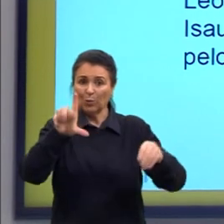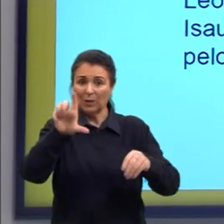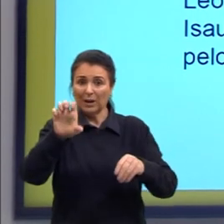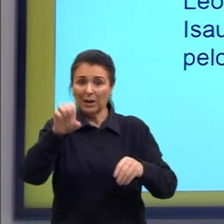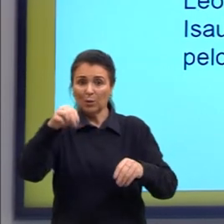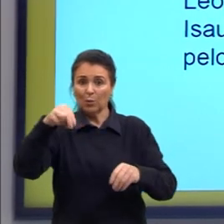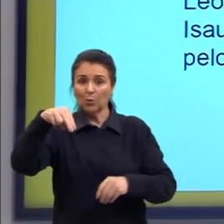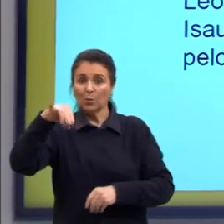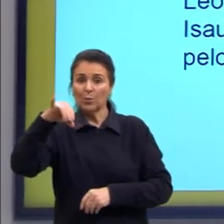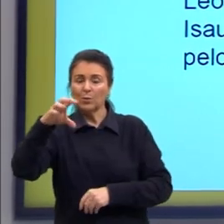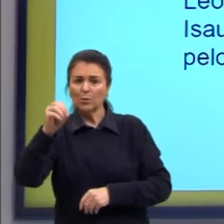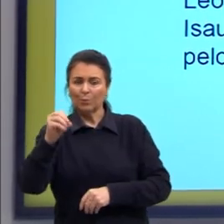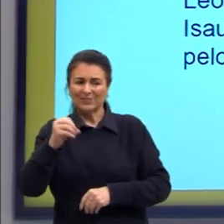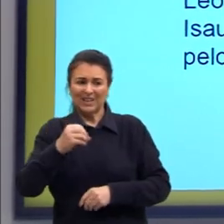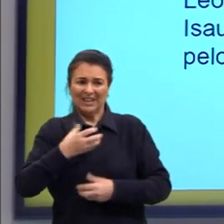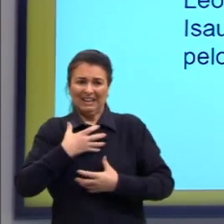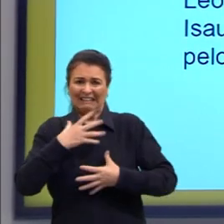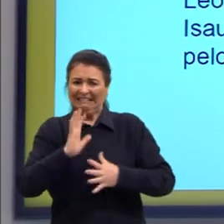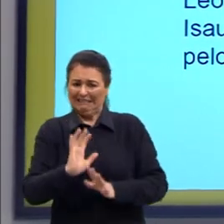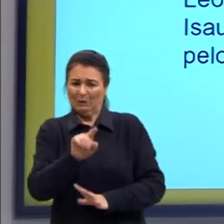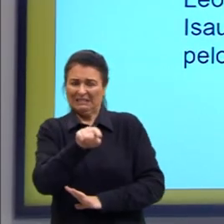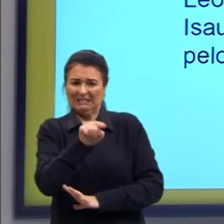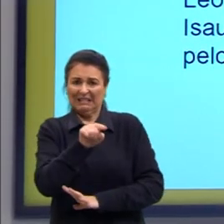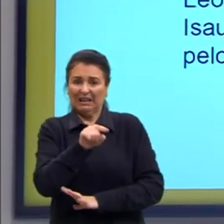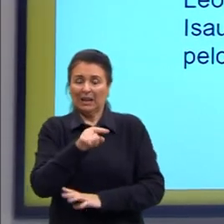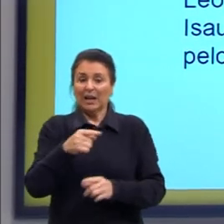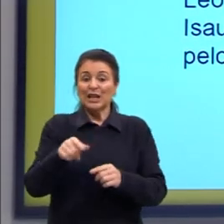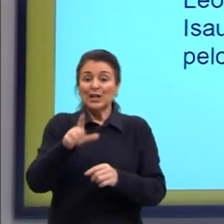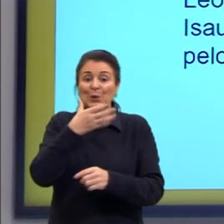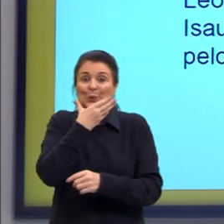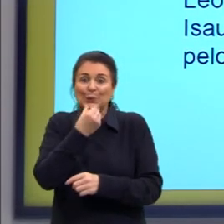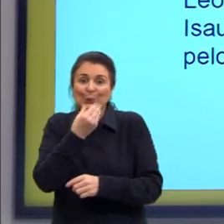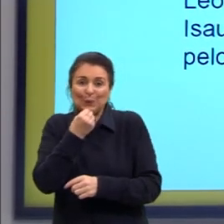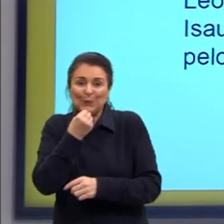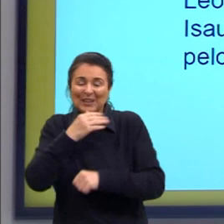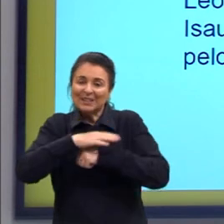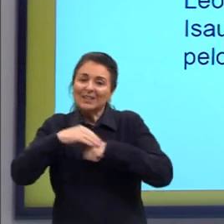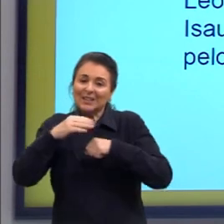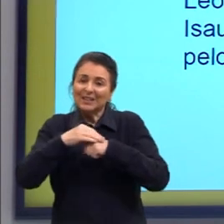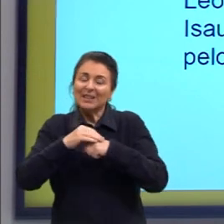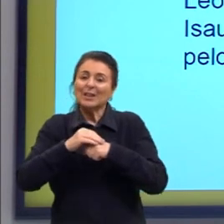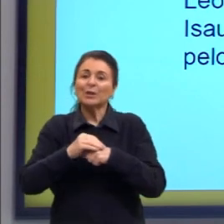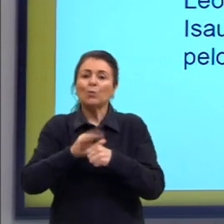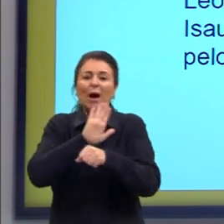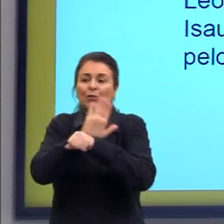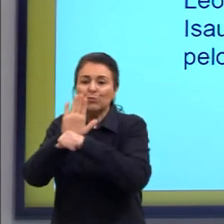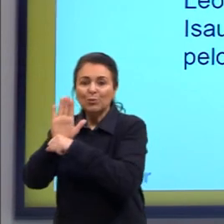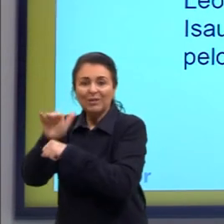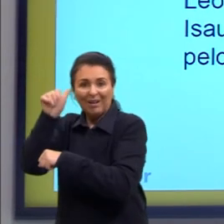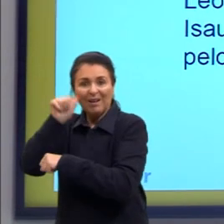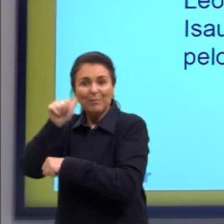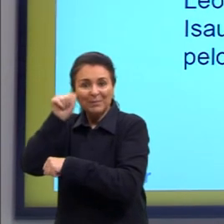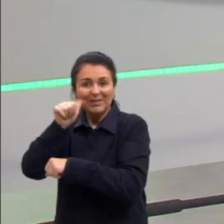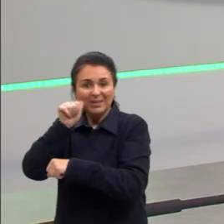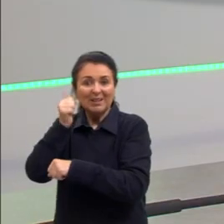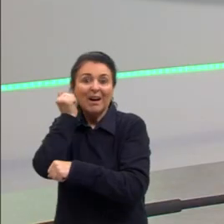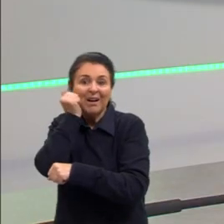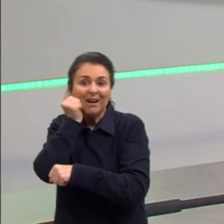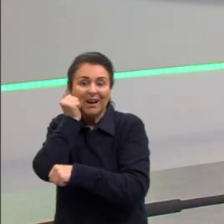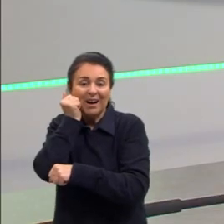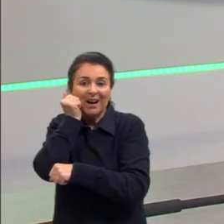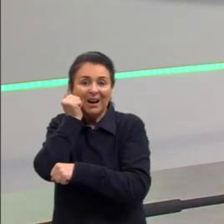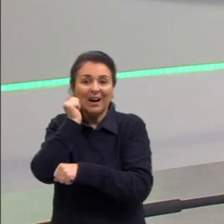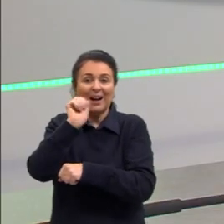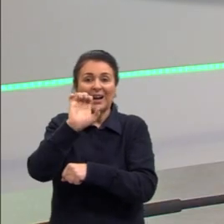com a moça Isaura acaba sendo salva das garras do vilão pelo herói Álvaro nada mais romântico que as características que eu falei para